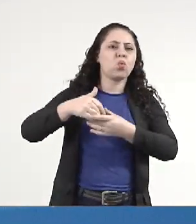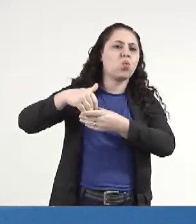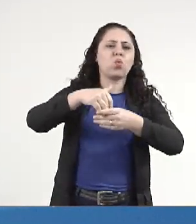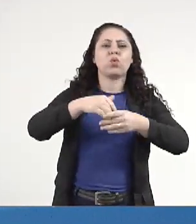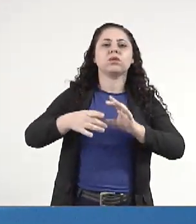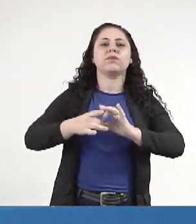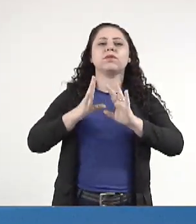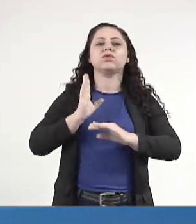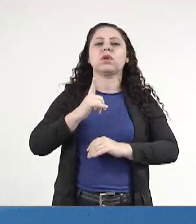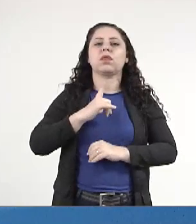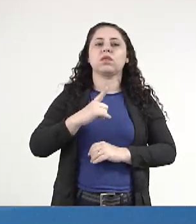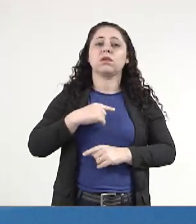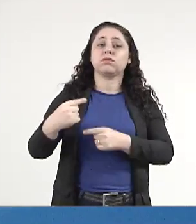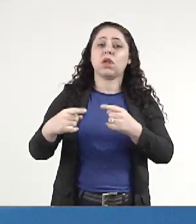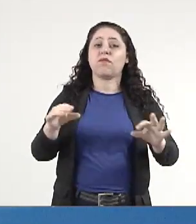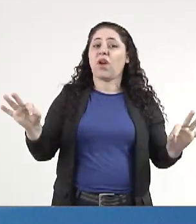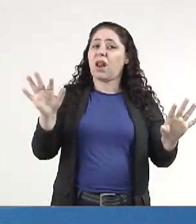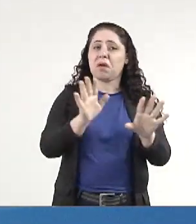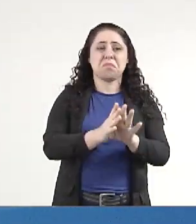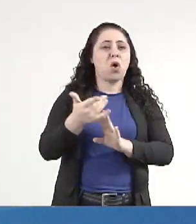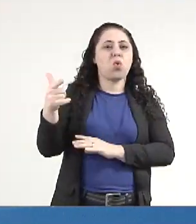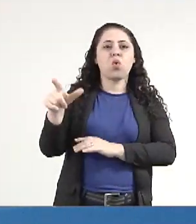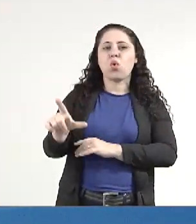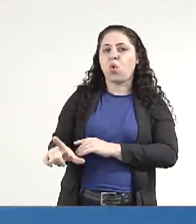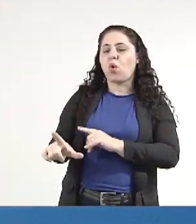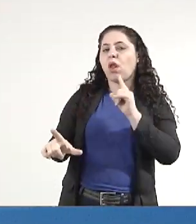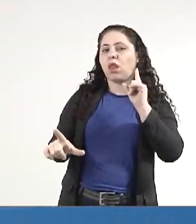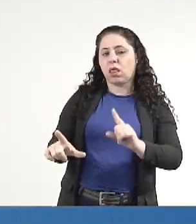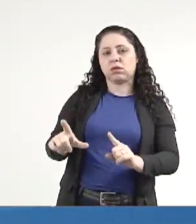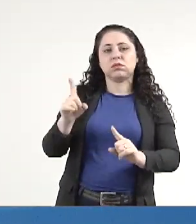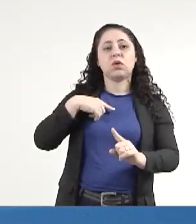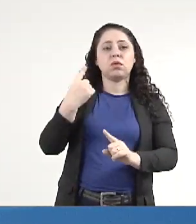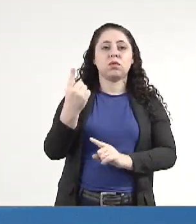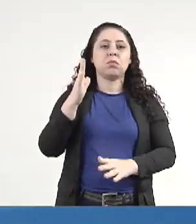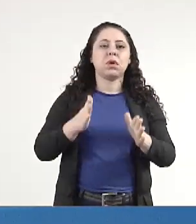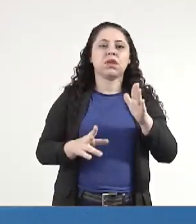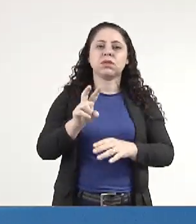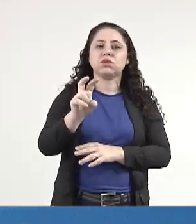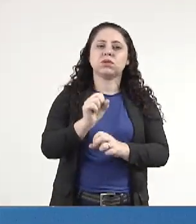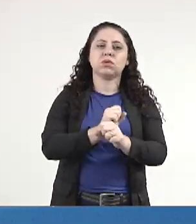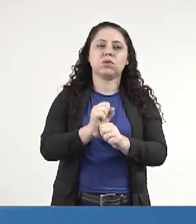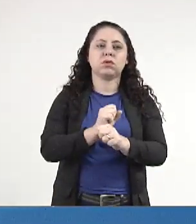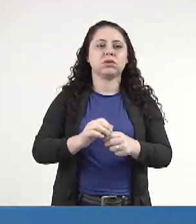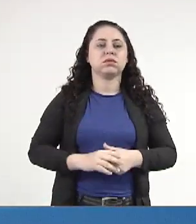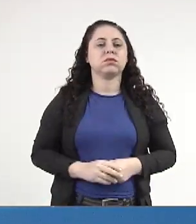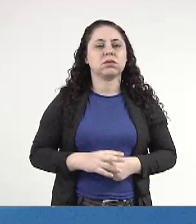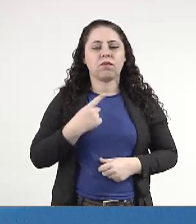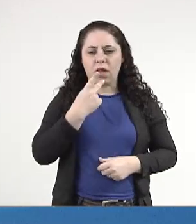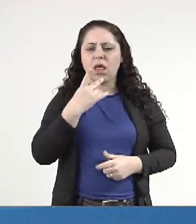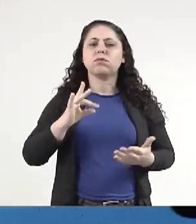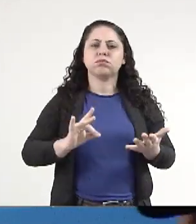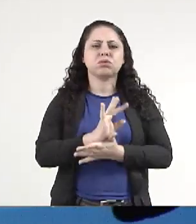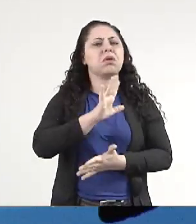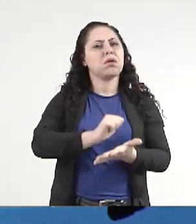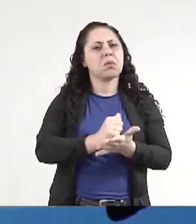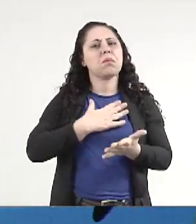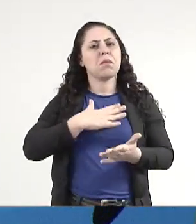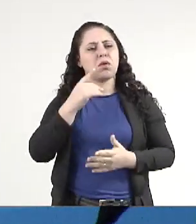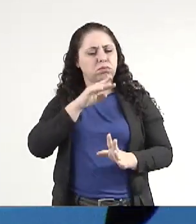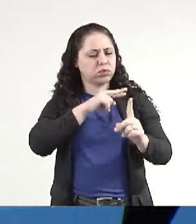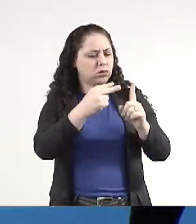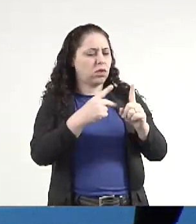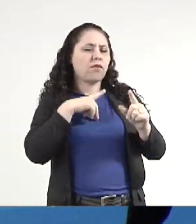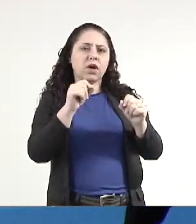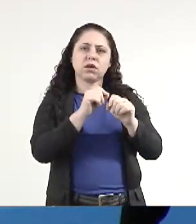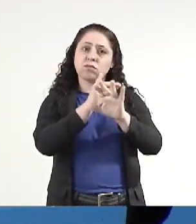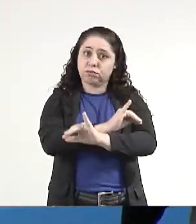tratam, inclusive, do fim da reeleição e de um mandato de 5 anos. Quero registrar para Vossa Excelência que, no meu ponto de vista, nós